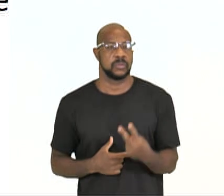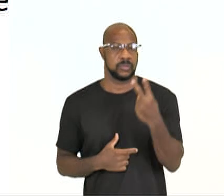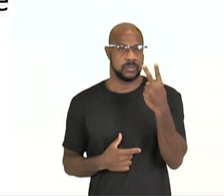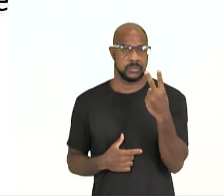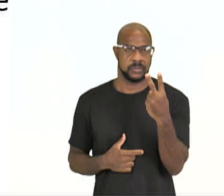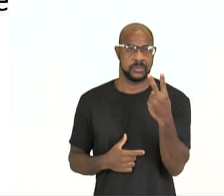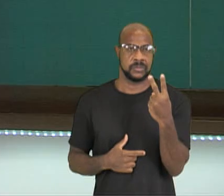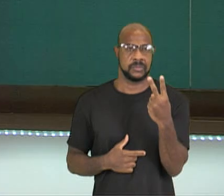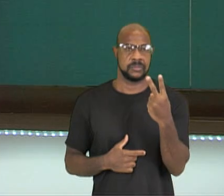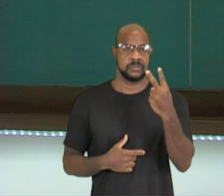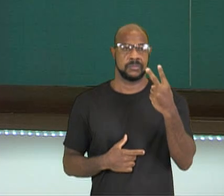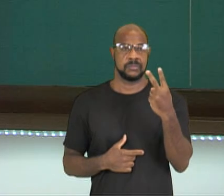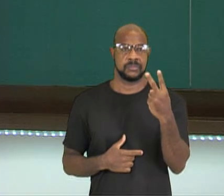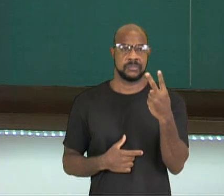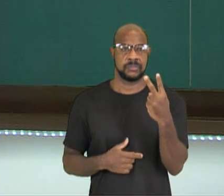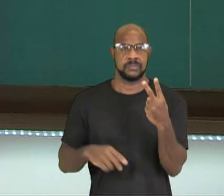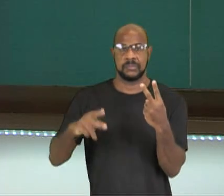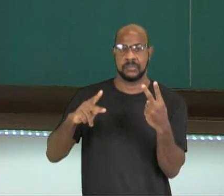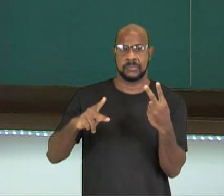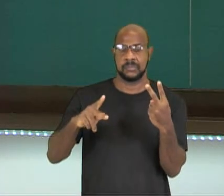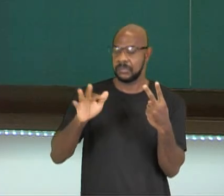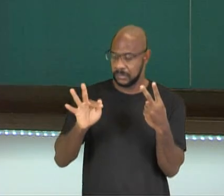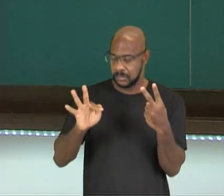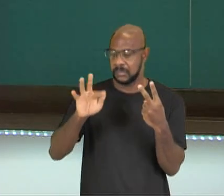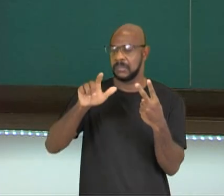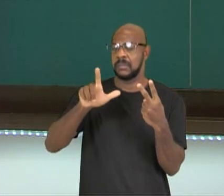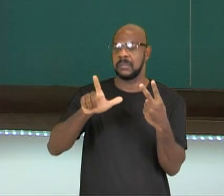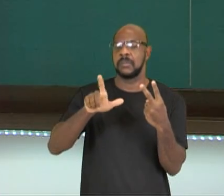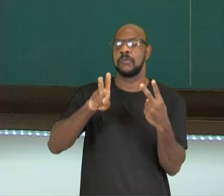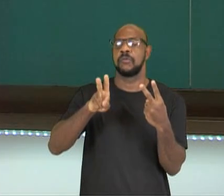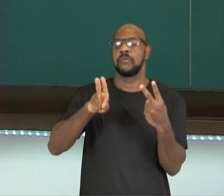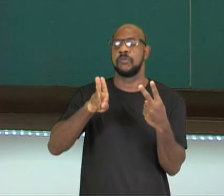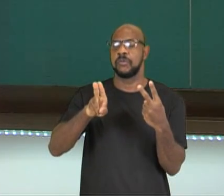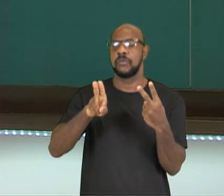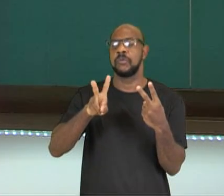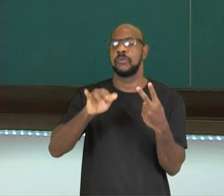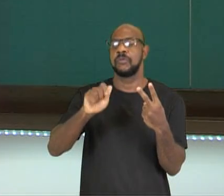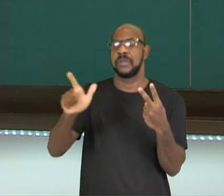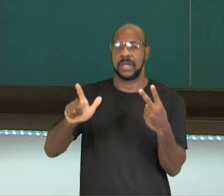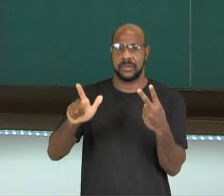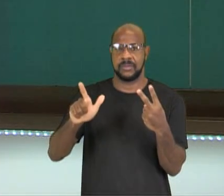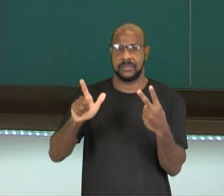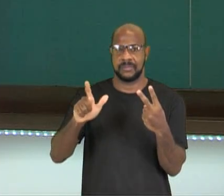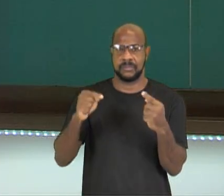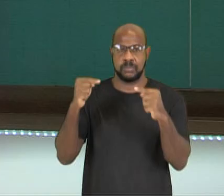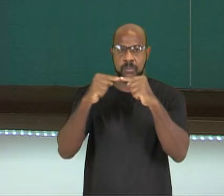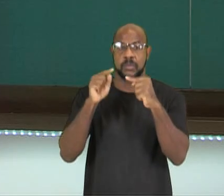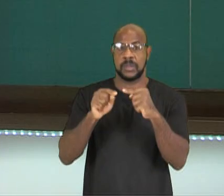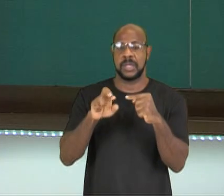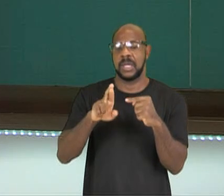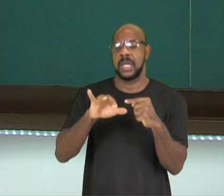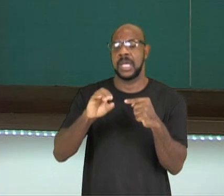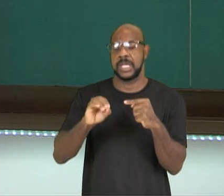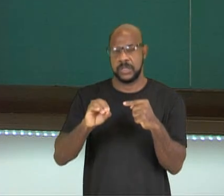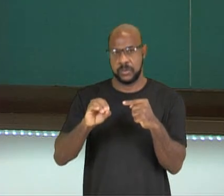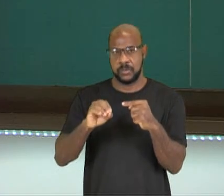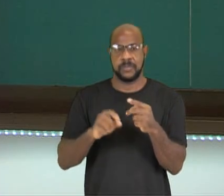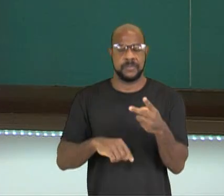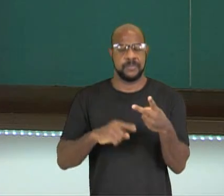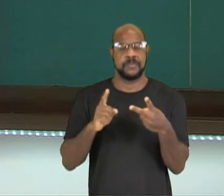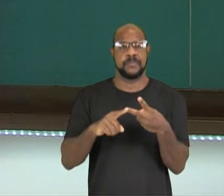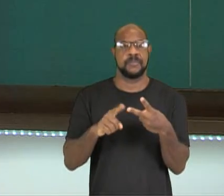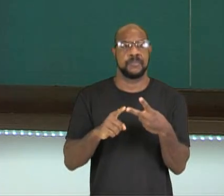a erosão fluvial, que é relativa aos rios. Depois, a outra opção era número 3, quando a água do